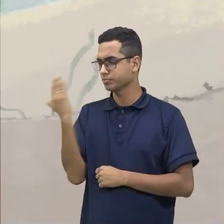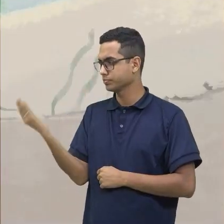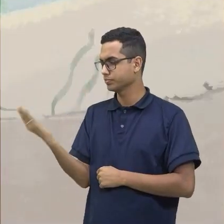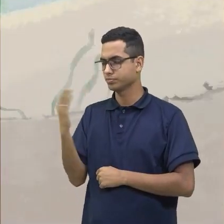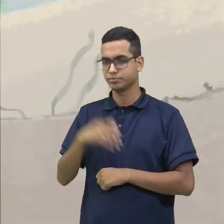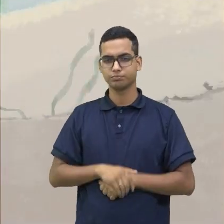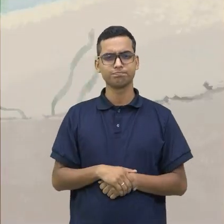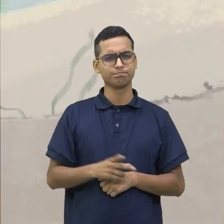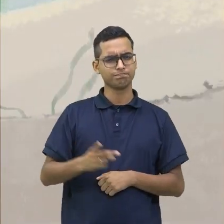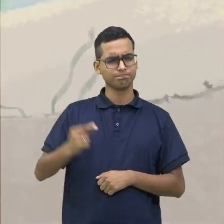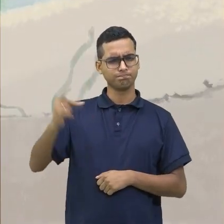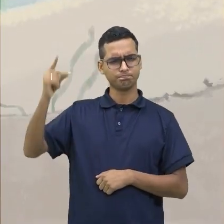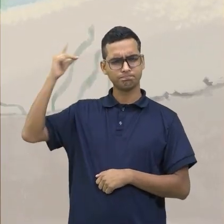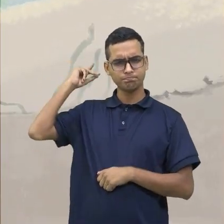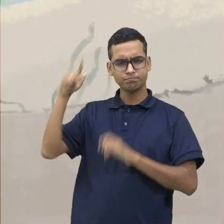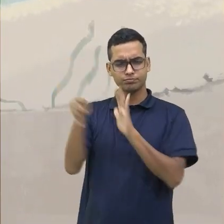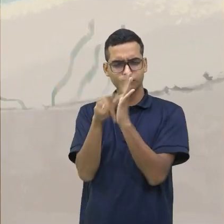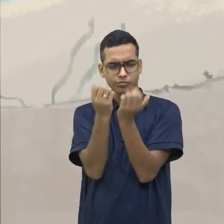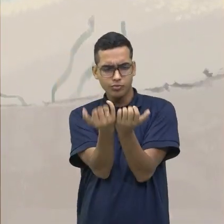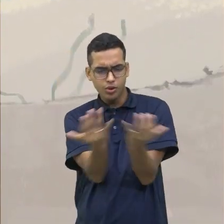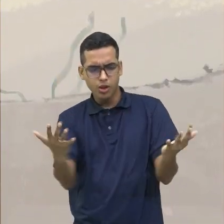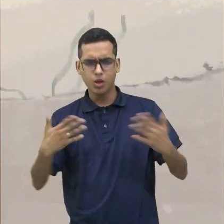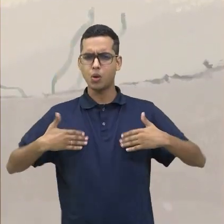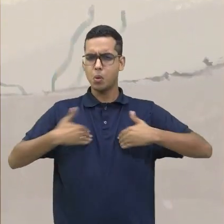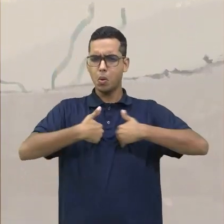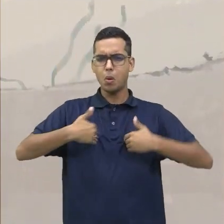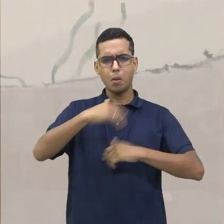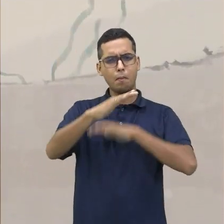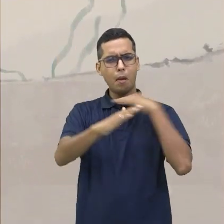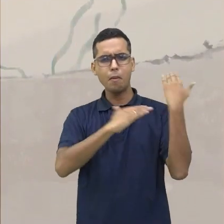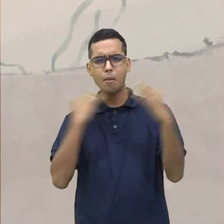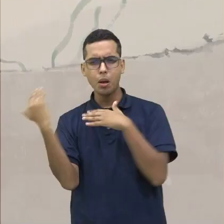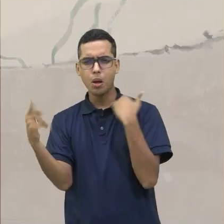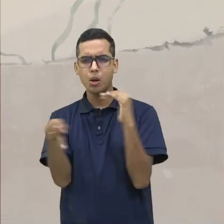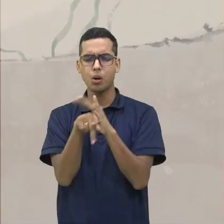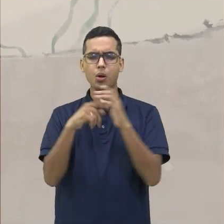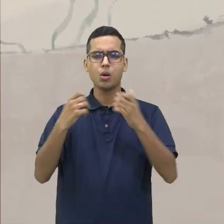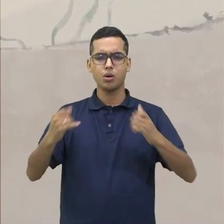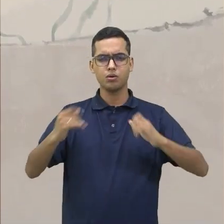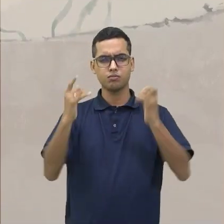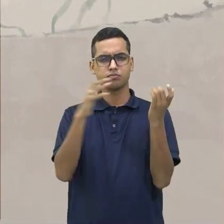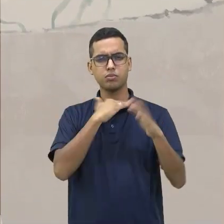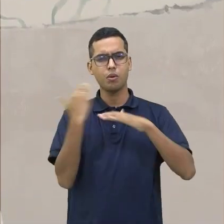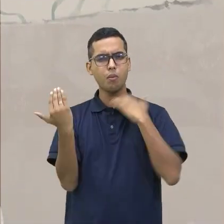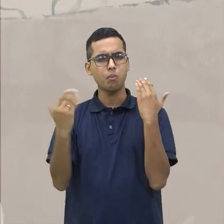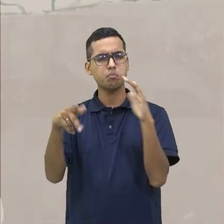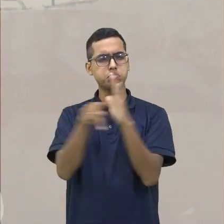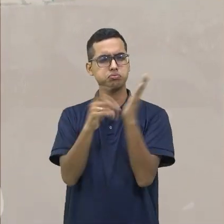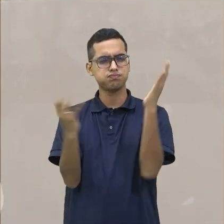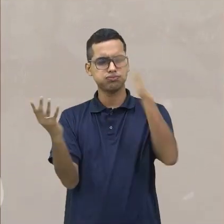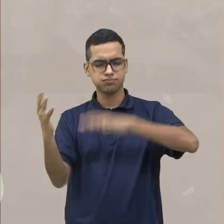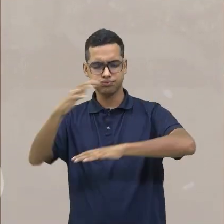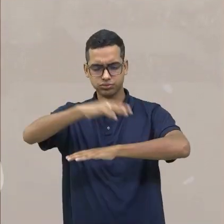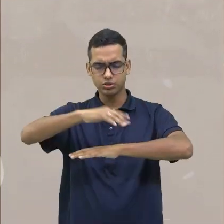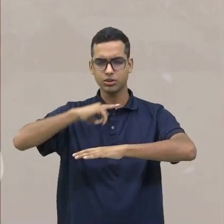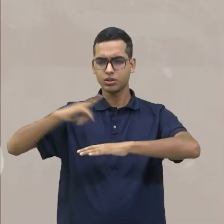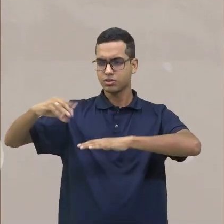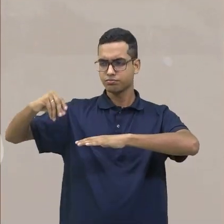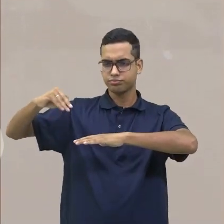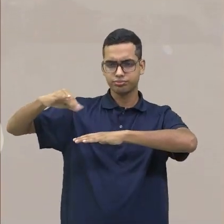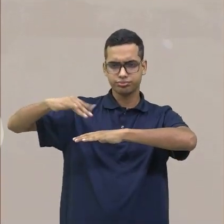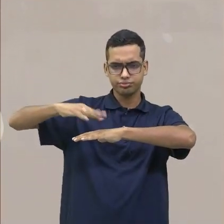No passado, vegetais e animais mortos foram cobertos por camadas de sedimentos conforme passavam parcialmente